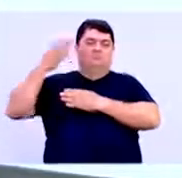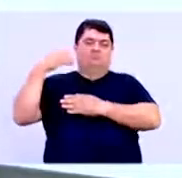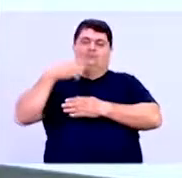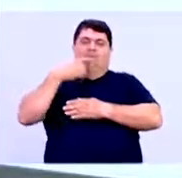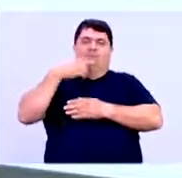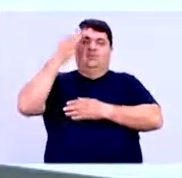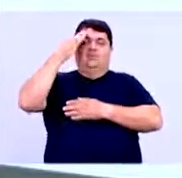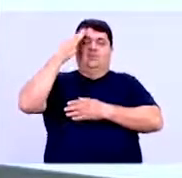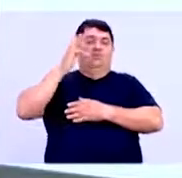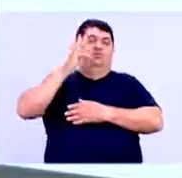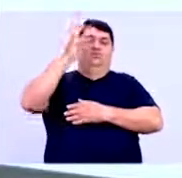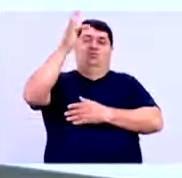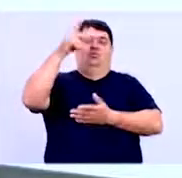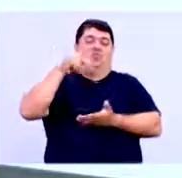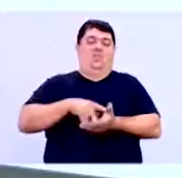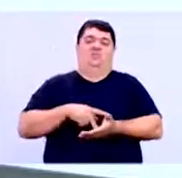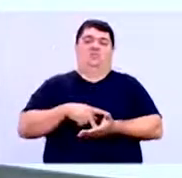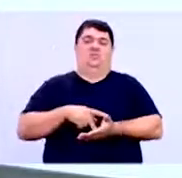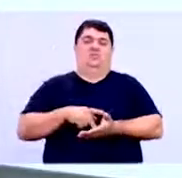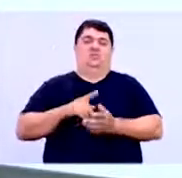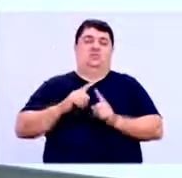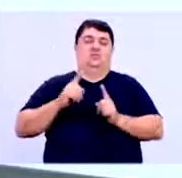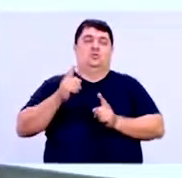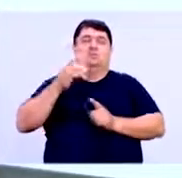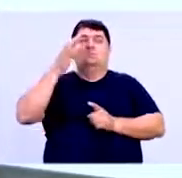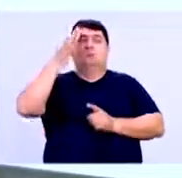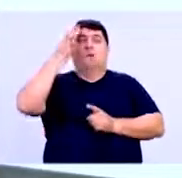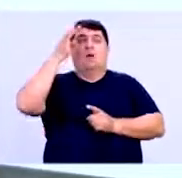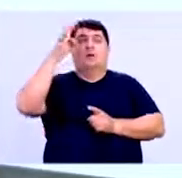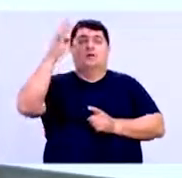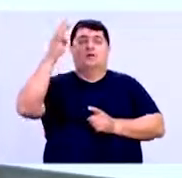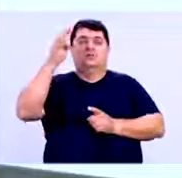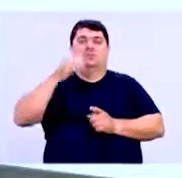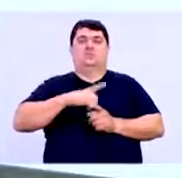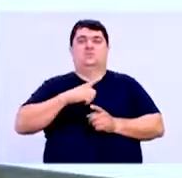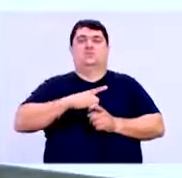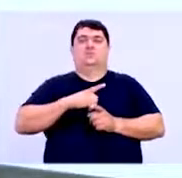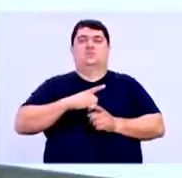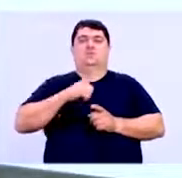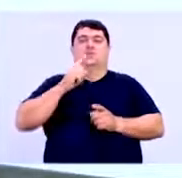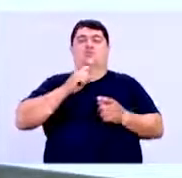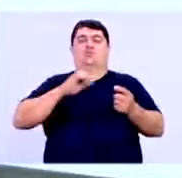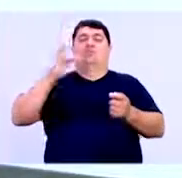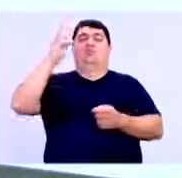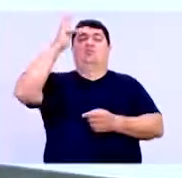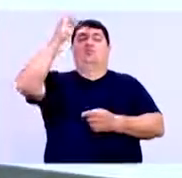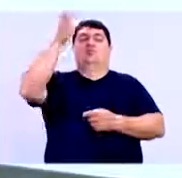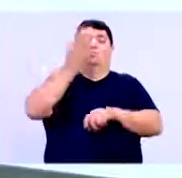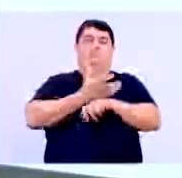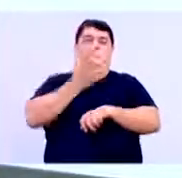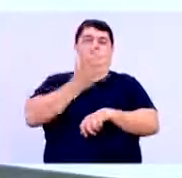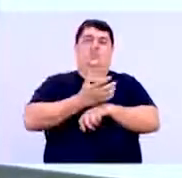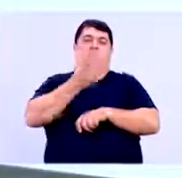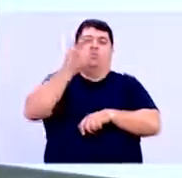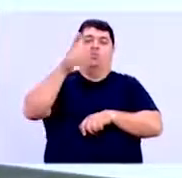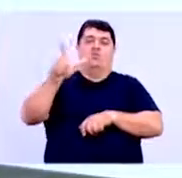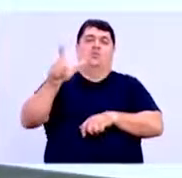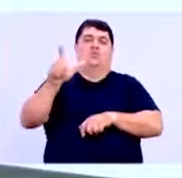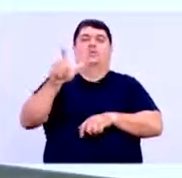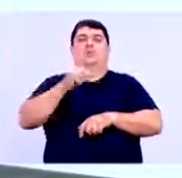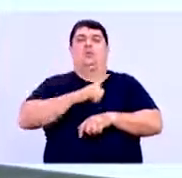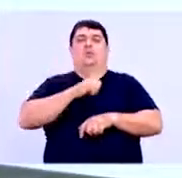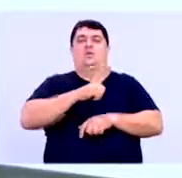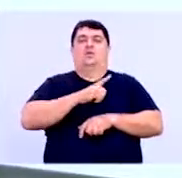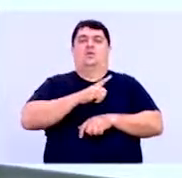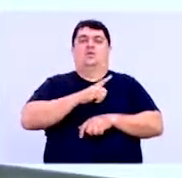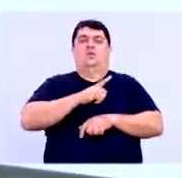garante rentabilidade futura. Então, só para a gente fazer já um link lá com uma disciplina de investimentos financeiros que vocês vão estudar com a gente, em